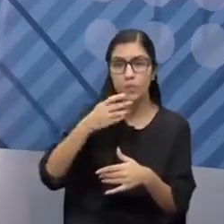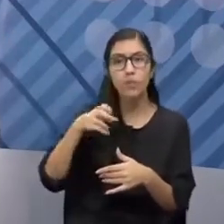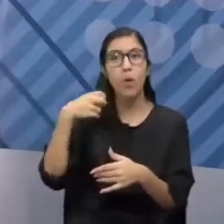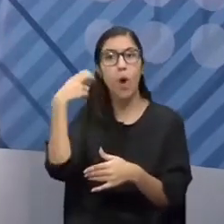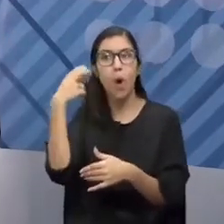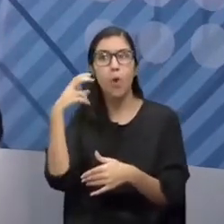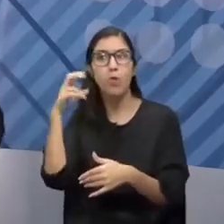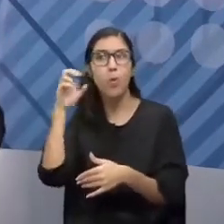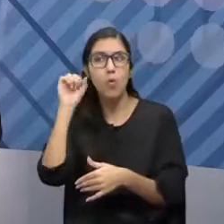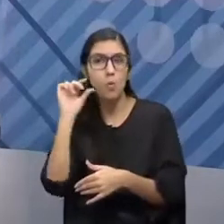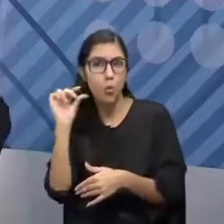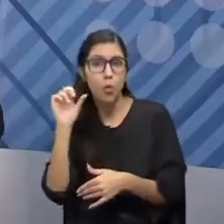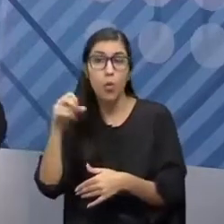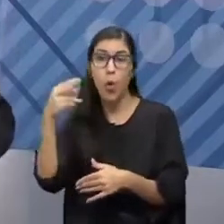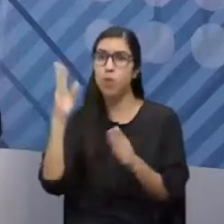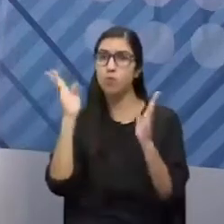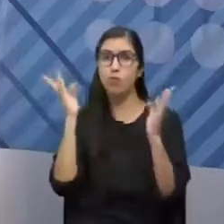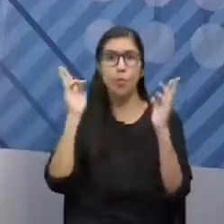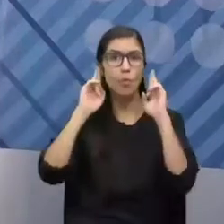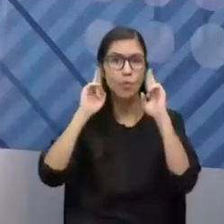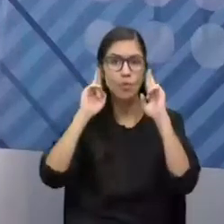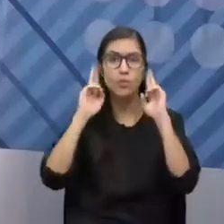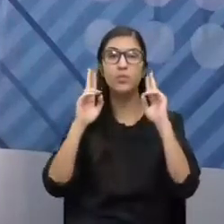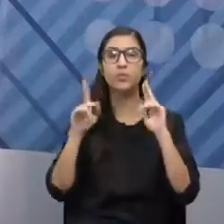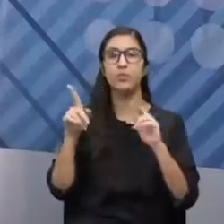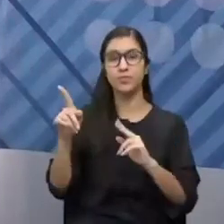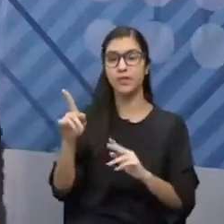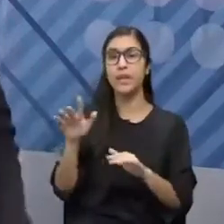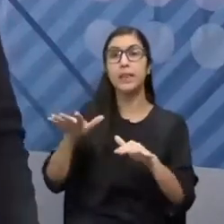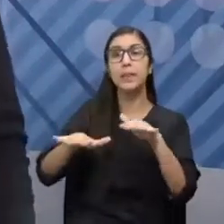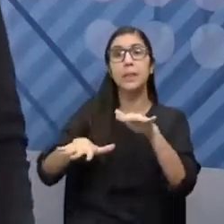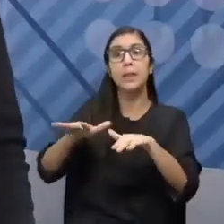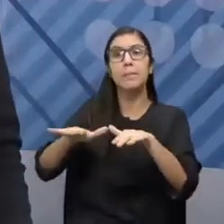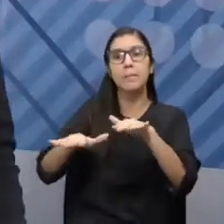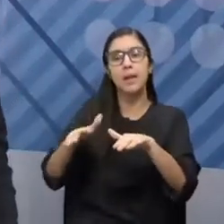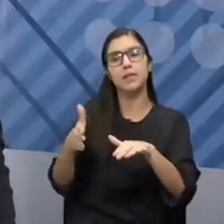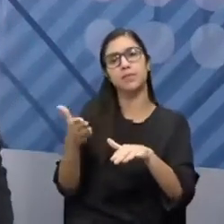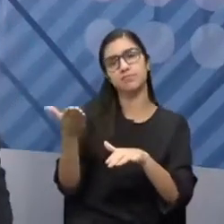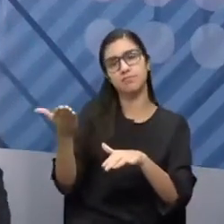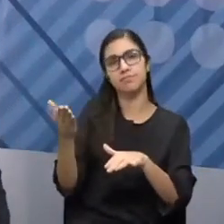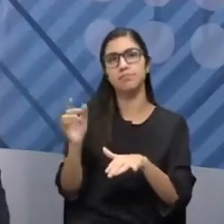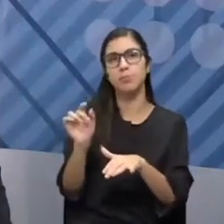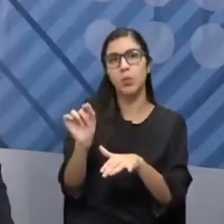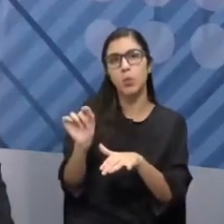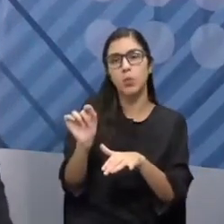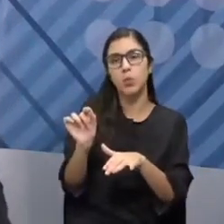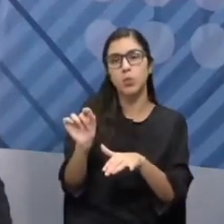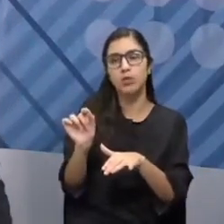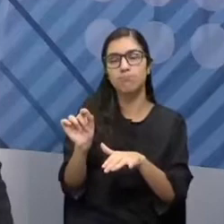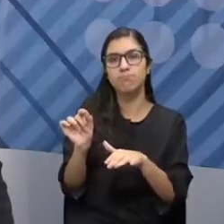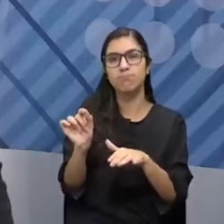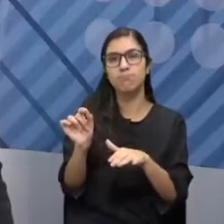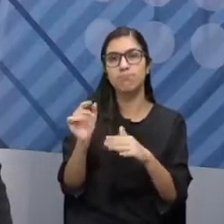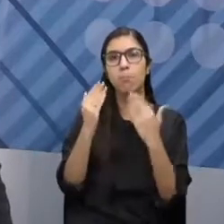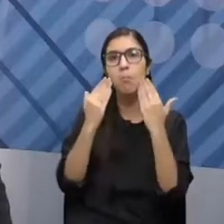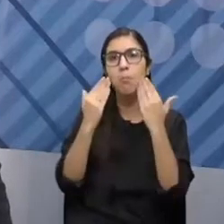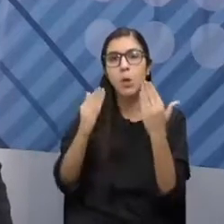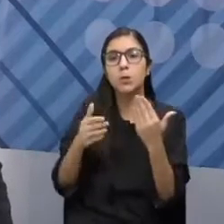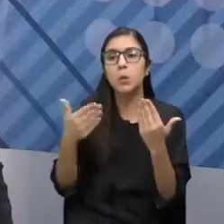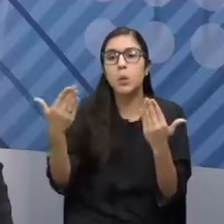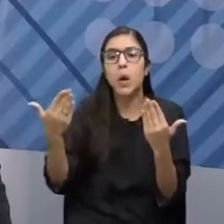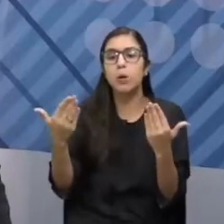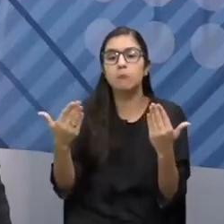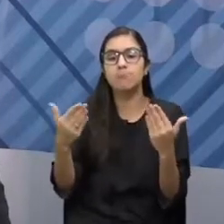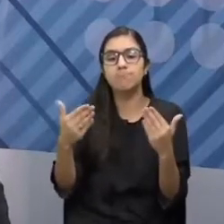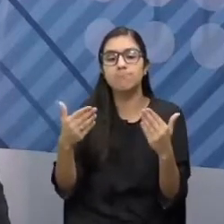que essa criança tenha ou que esse sujeito adulto tenha, é o que vai mostrar qual é o